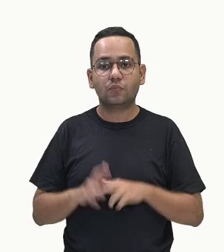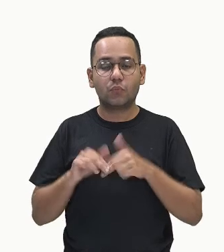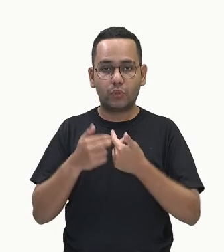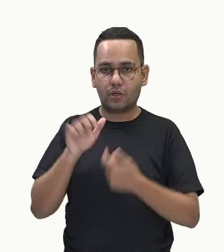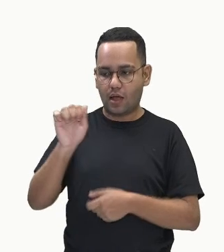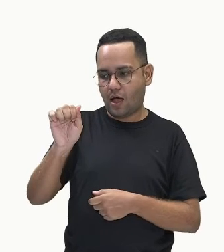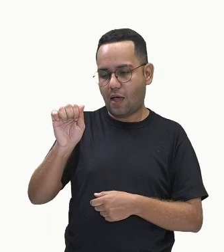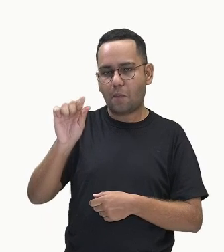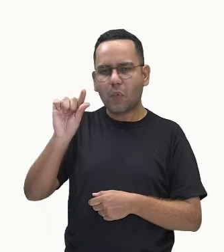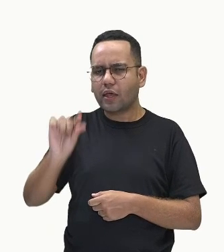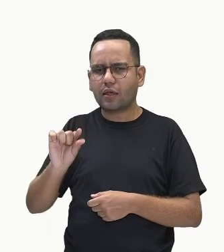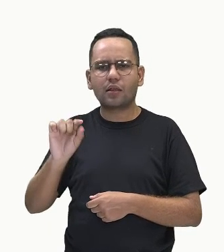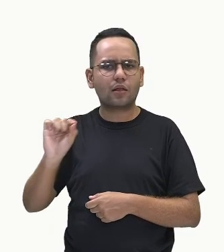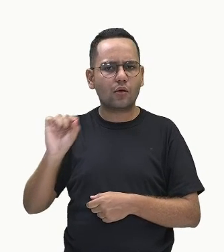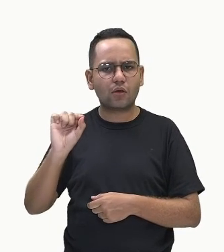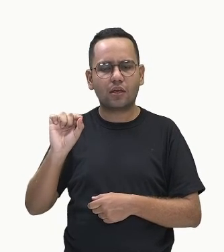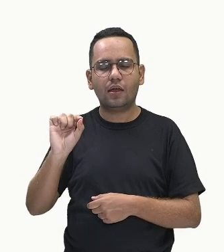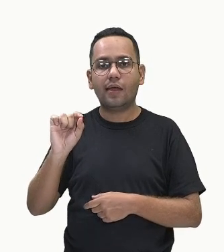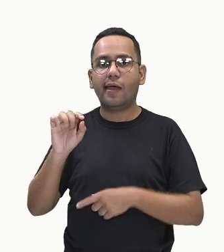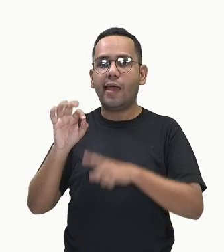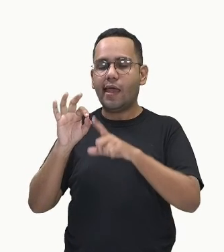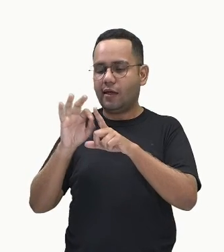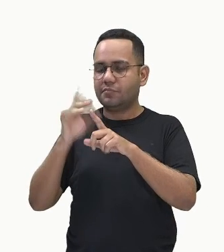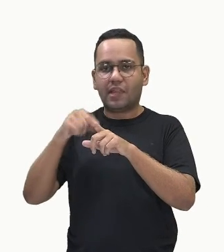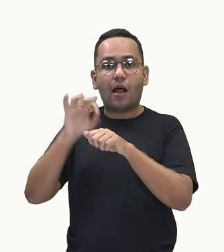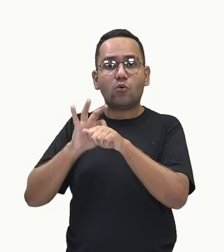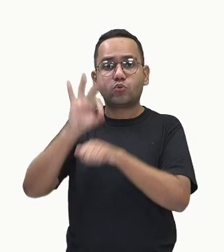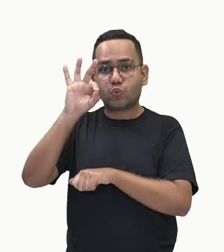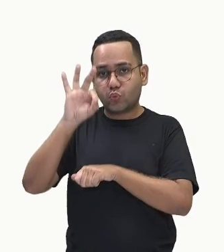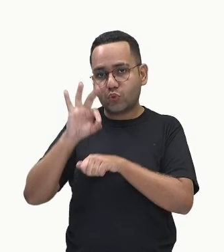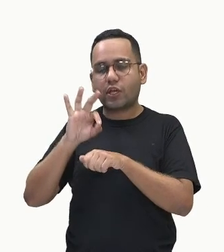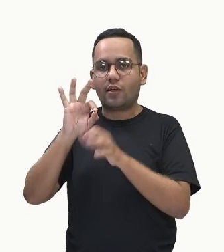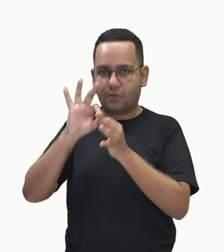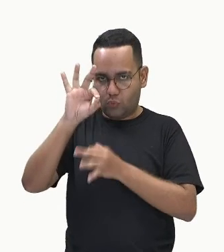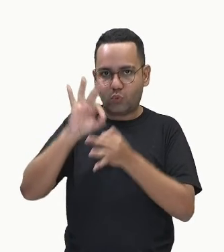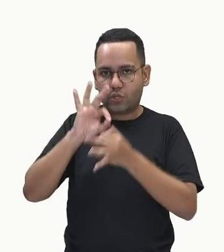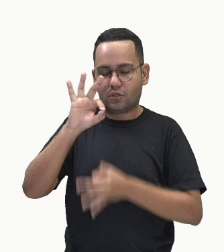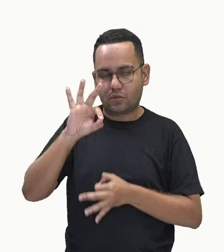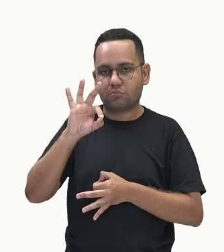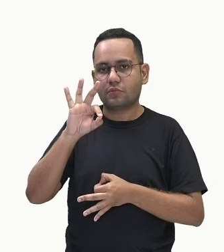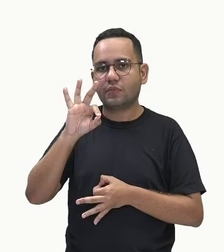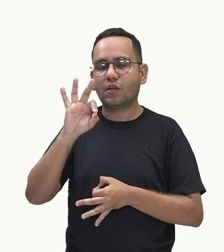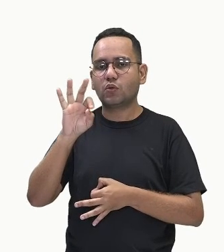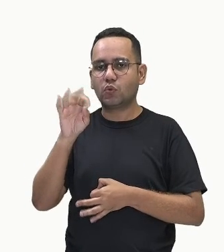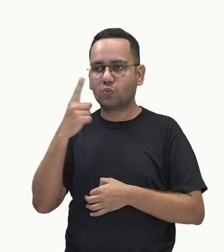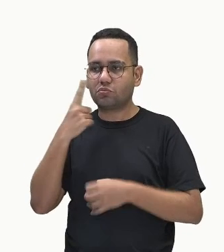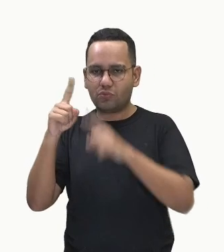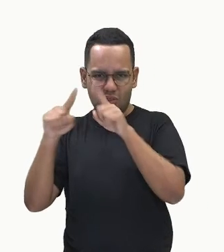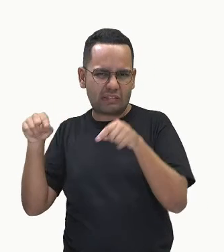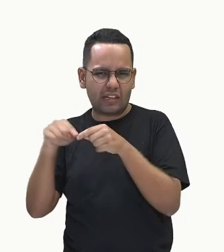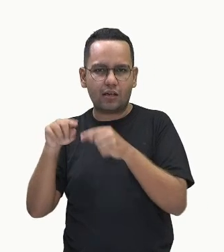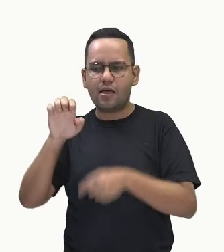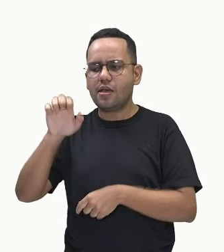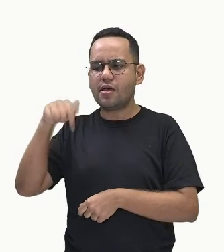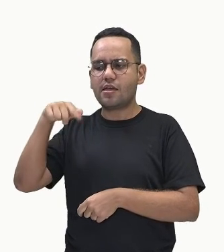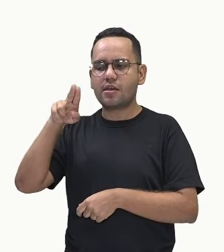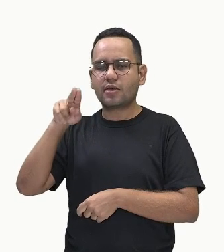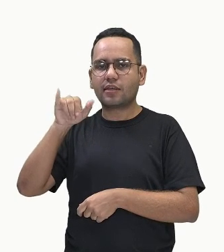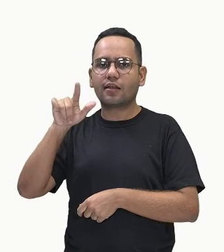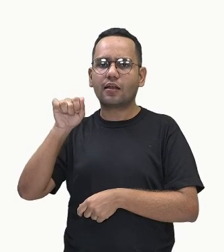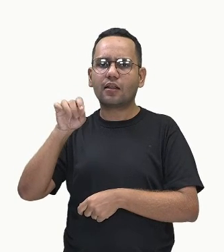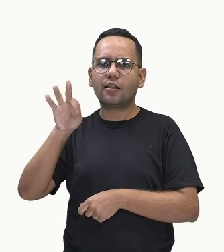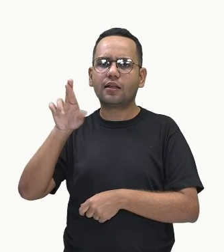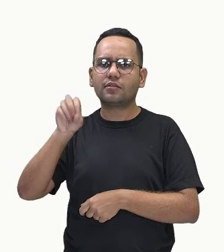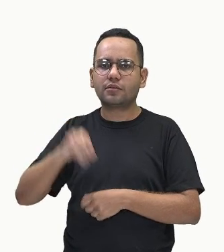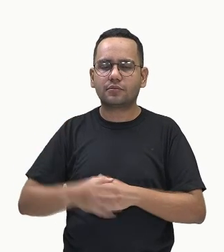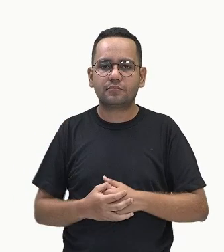a altura de um triângulo equilátero. Certo? Prof, mas o que é mesmo a área de um